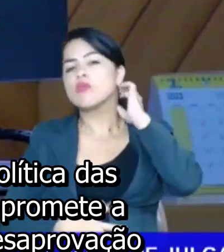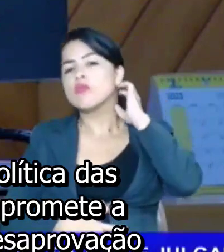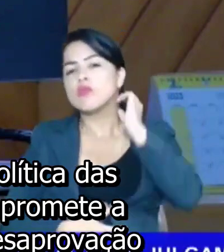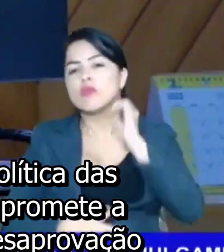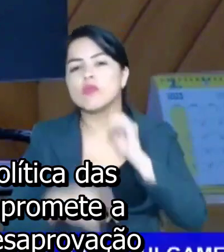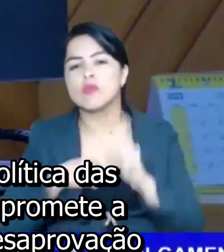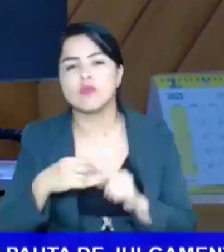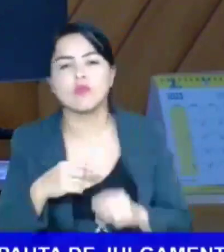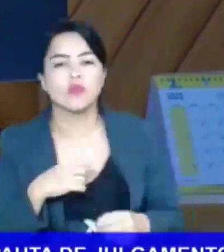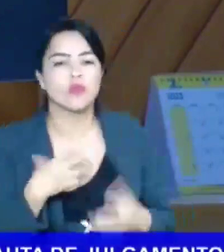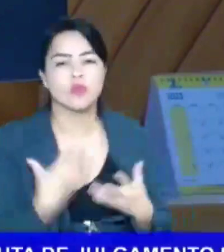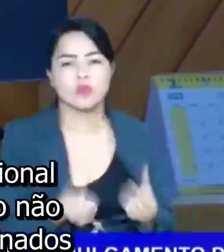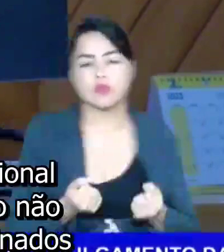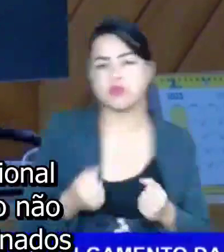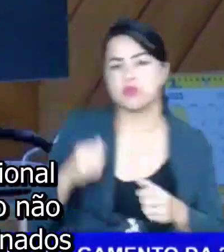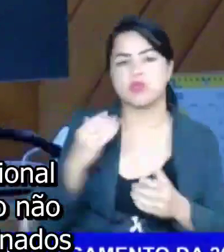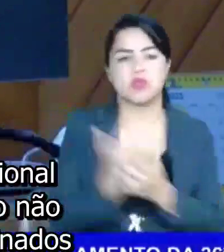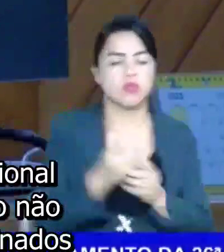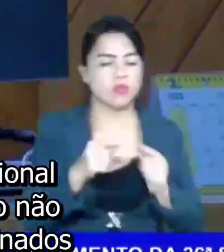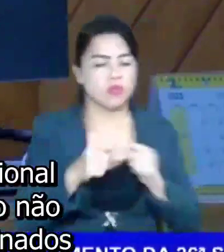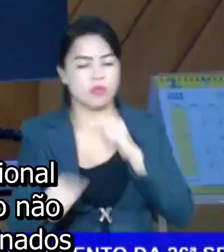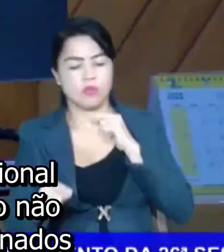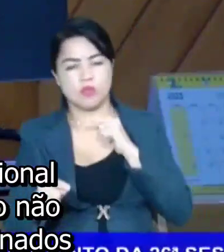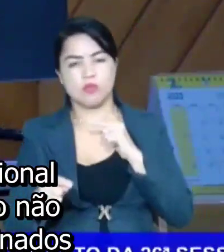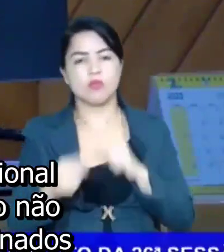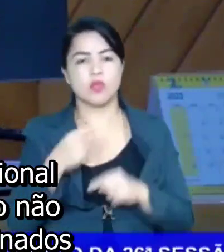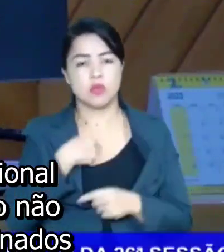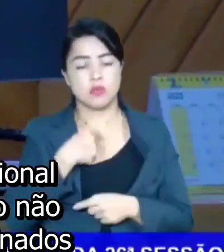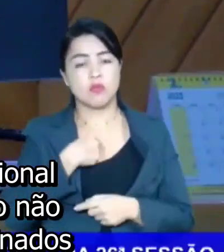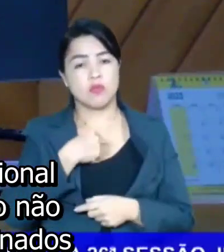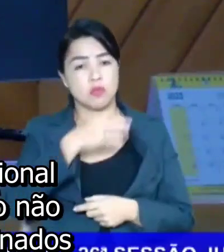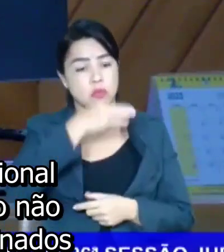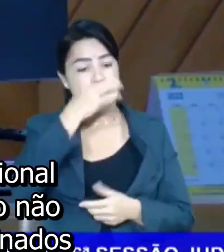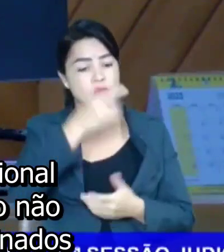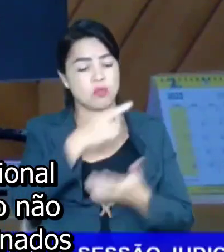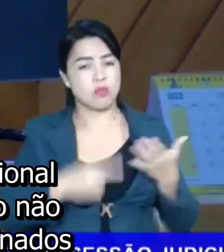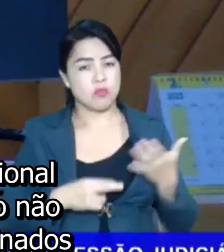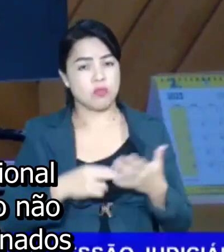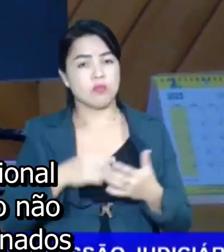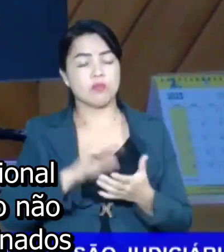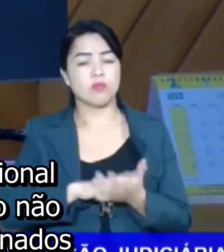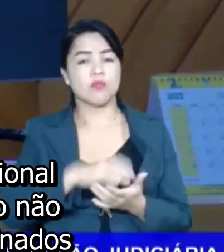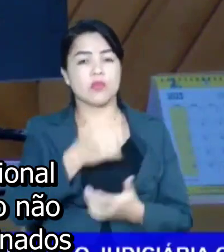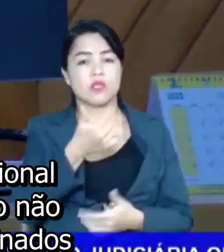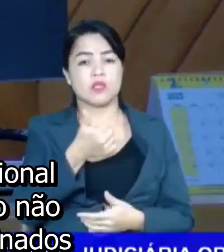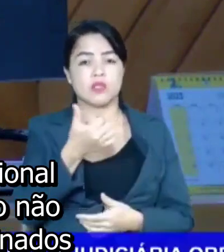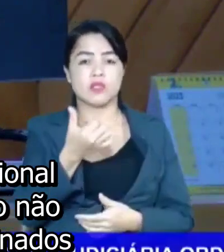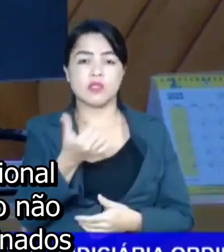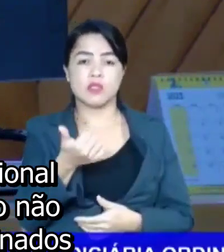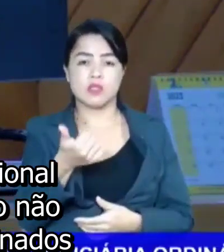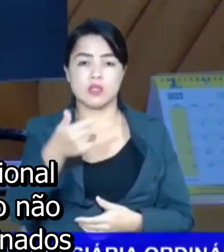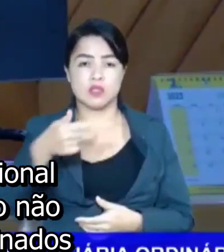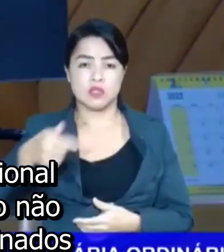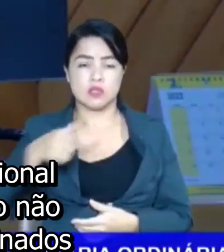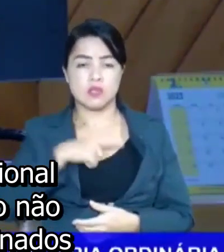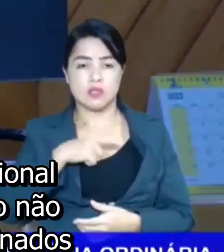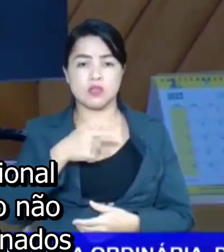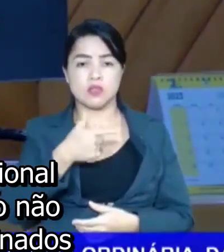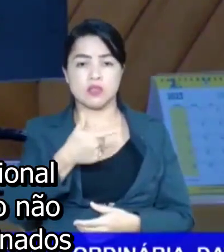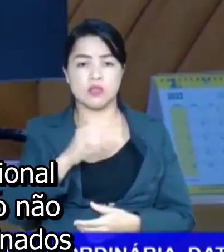pela desaprovação. Considerando o que dispõe a Emenda Constitucional 117/2022, o valor